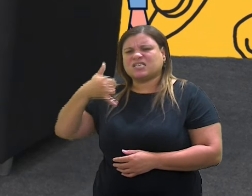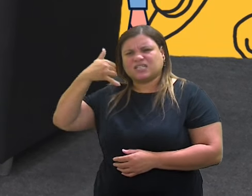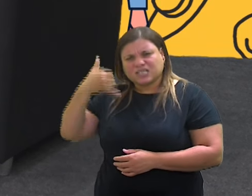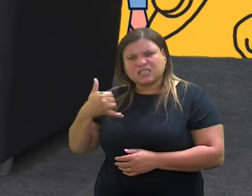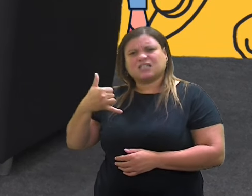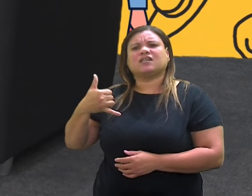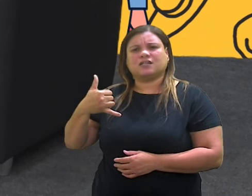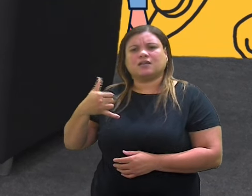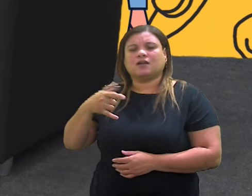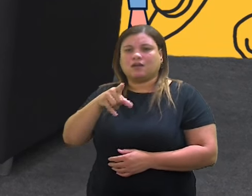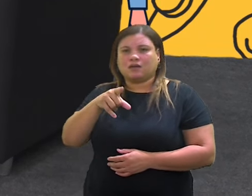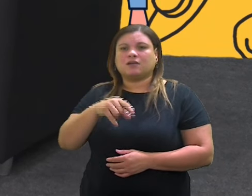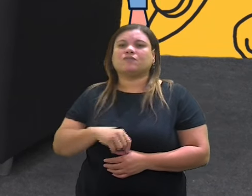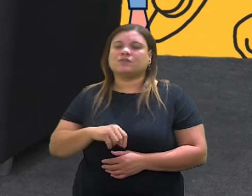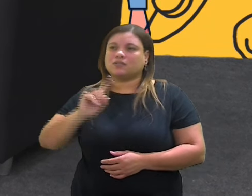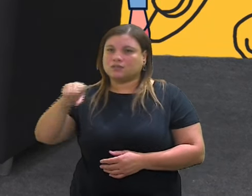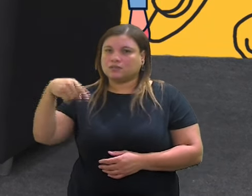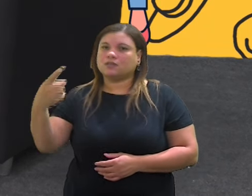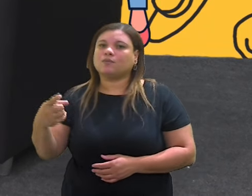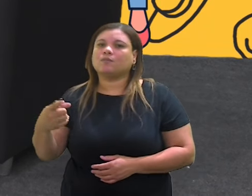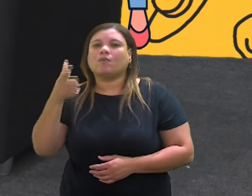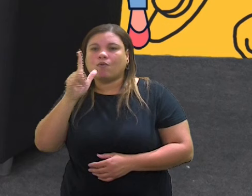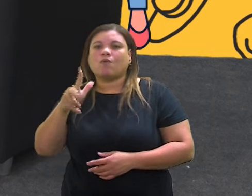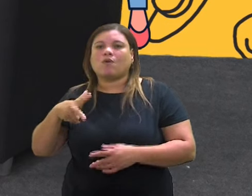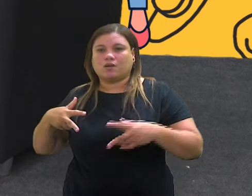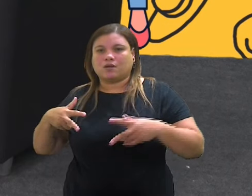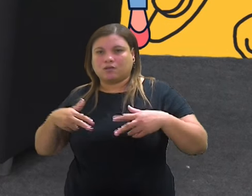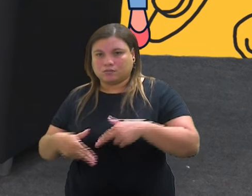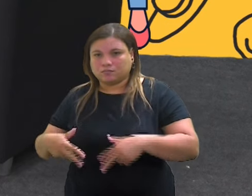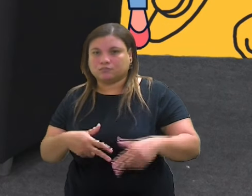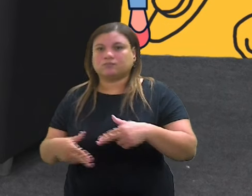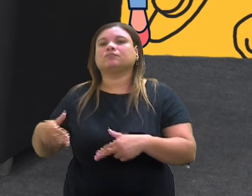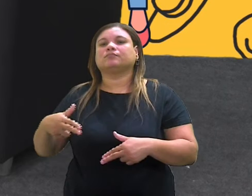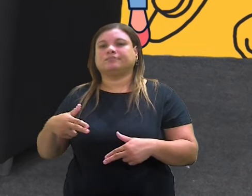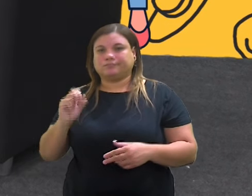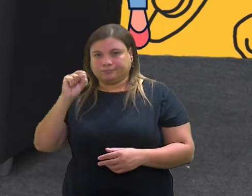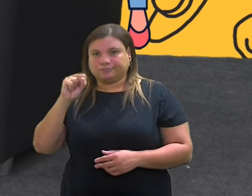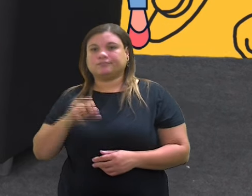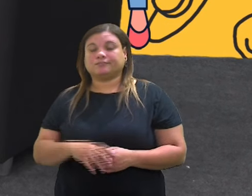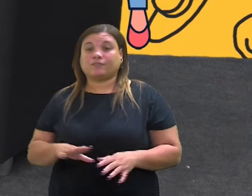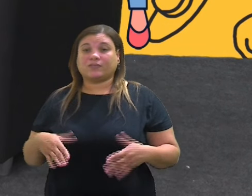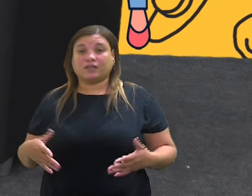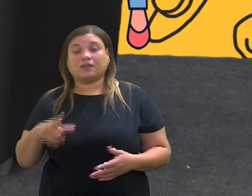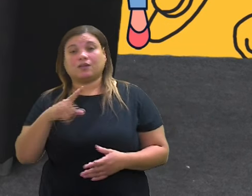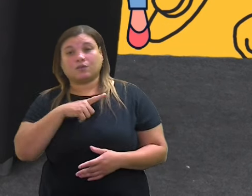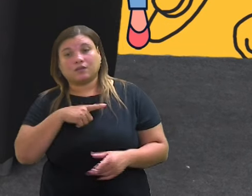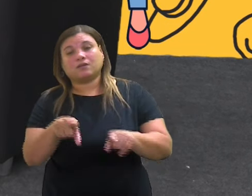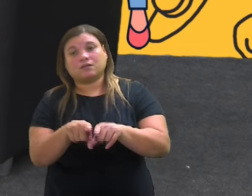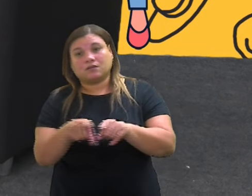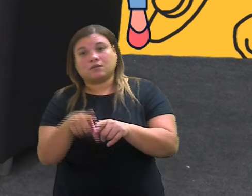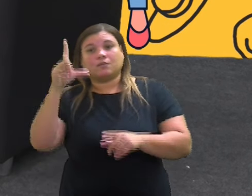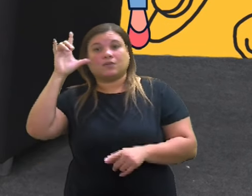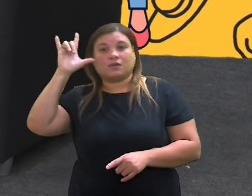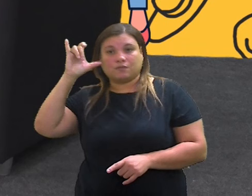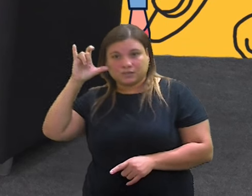poder fazer o agendamento dessa cirurgia de castração. Nas zoonoses, nós temos o Instagram, que é